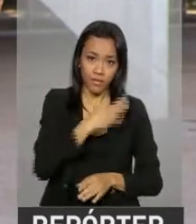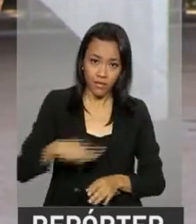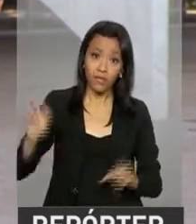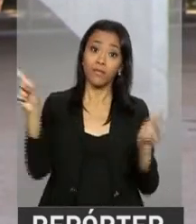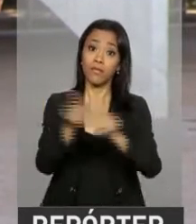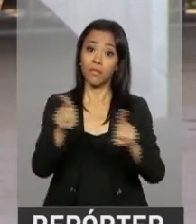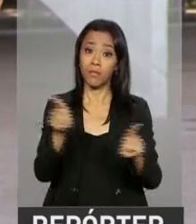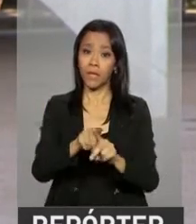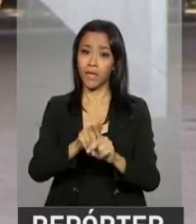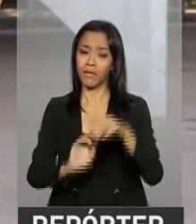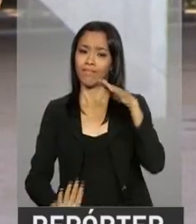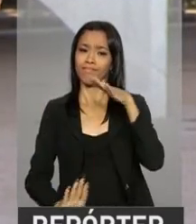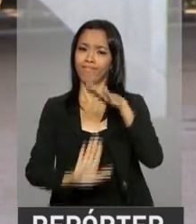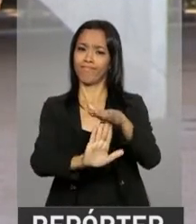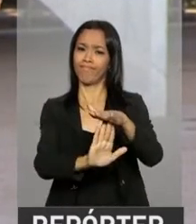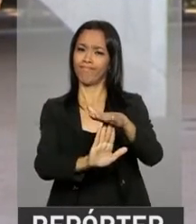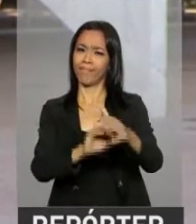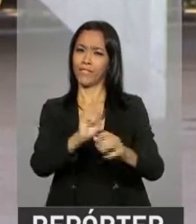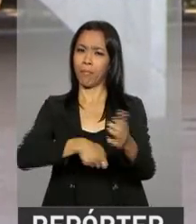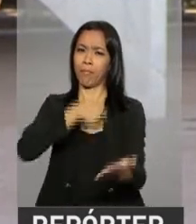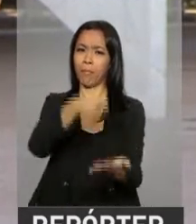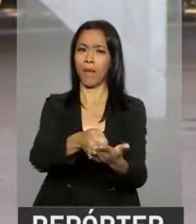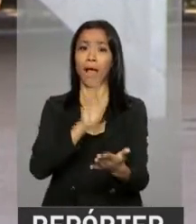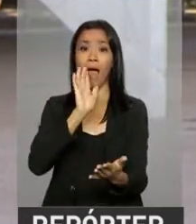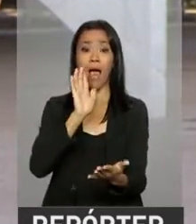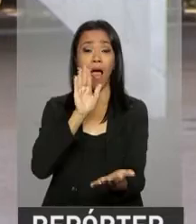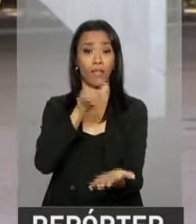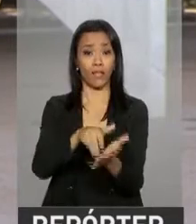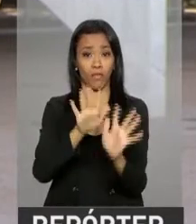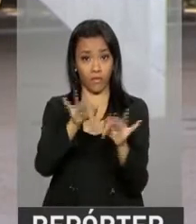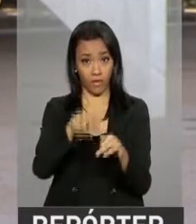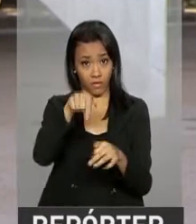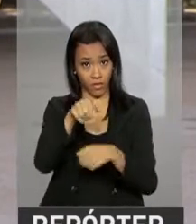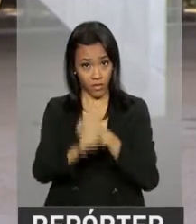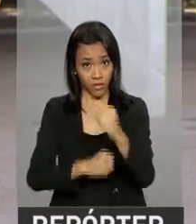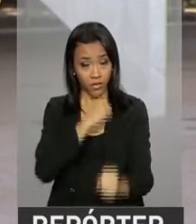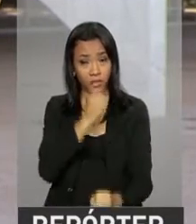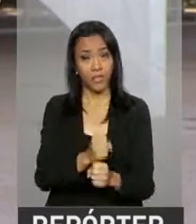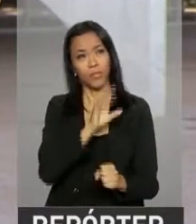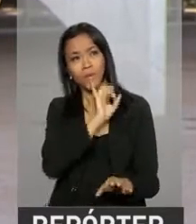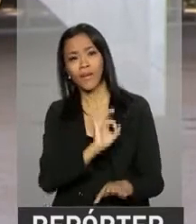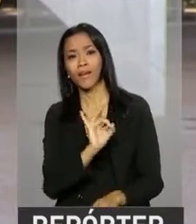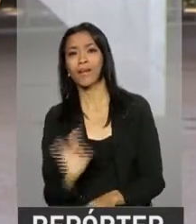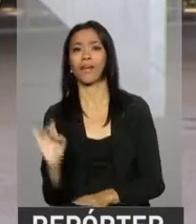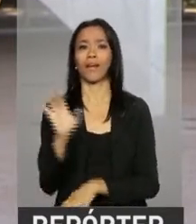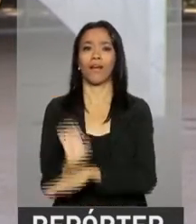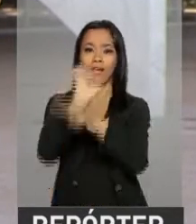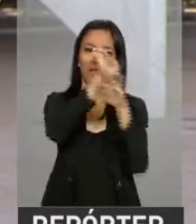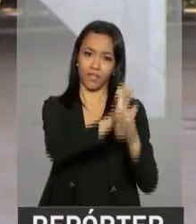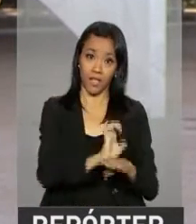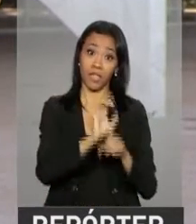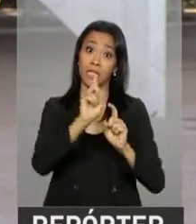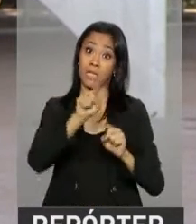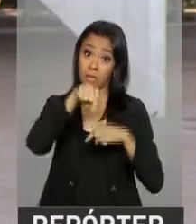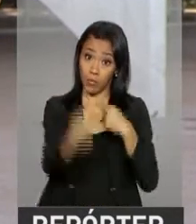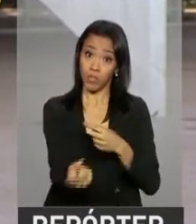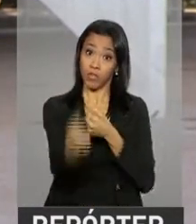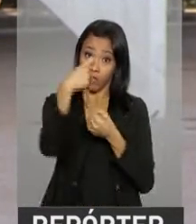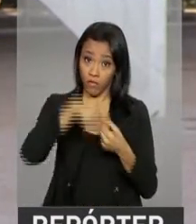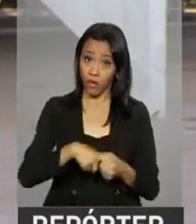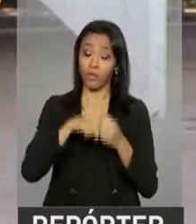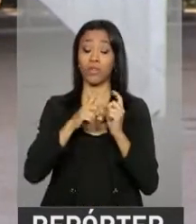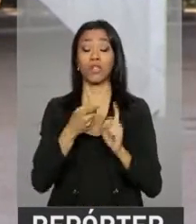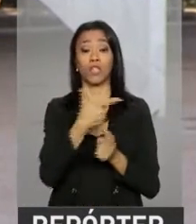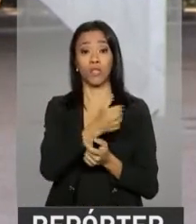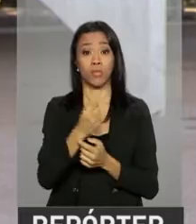suspensão dos pagamentos até o final deste ano por parte dos estados, sendo retomados em 2017 esses